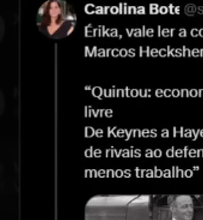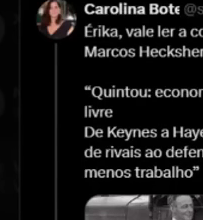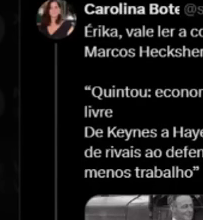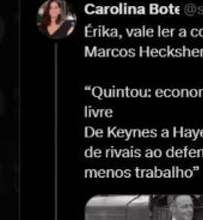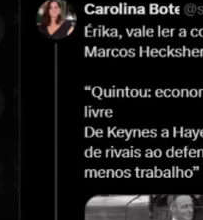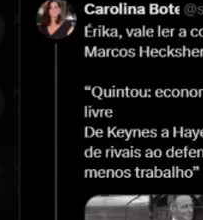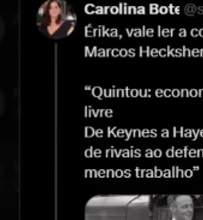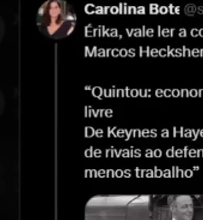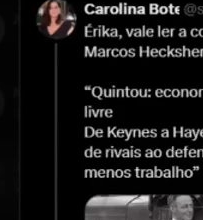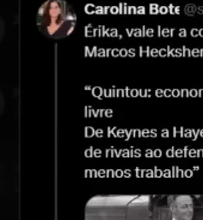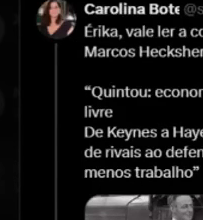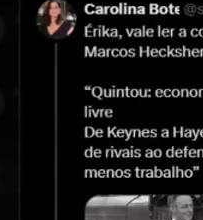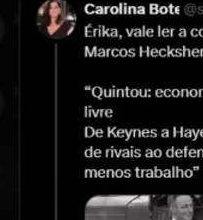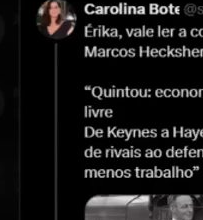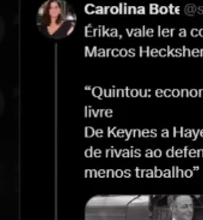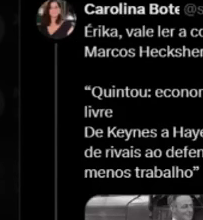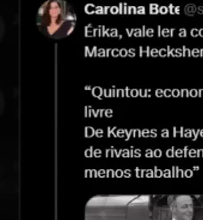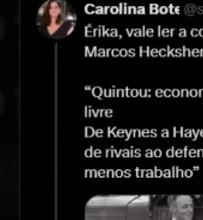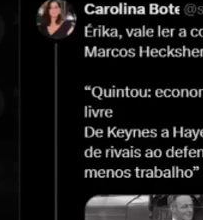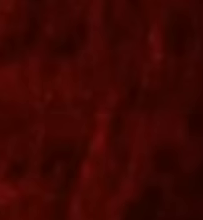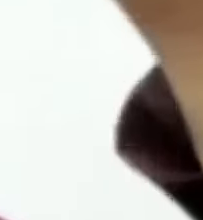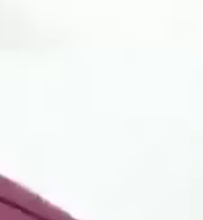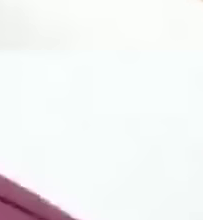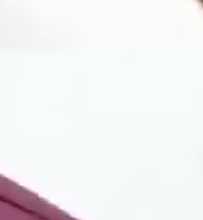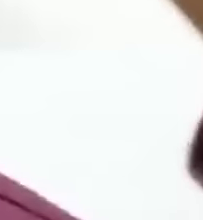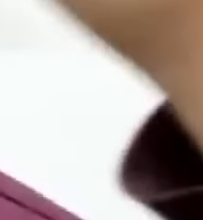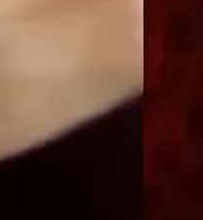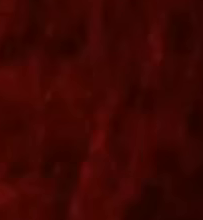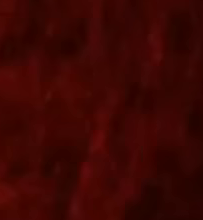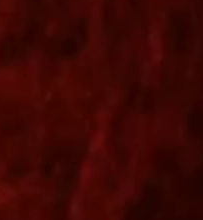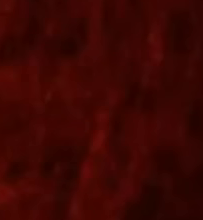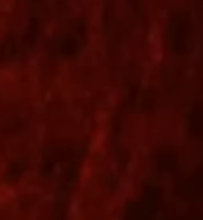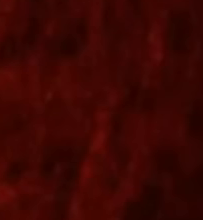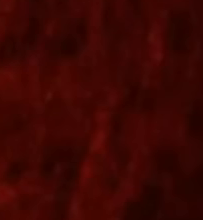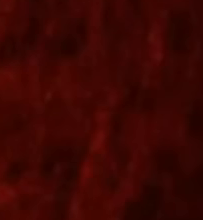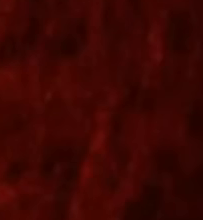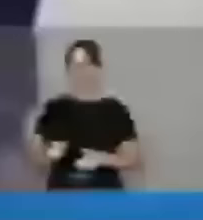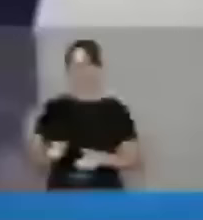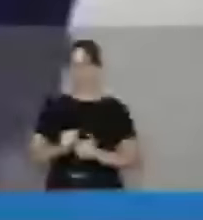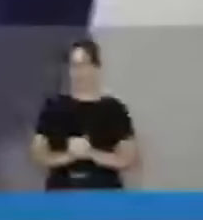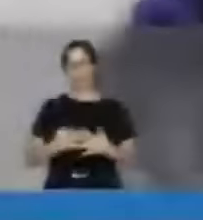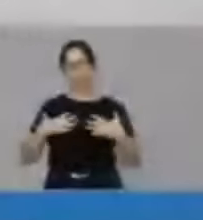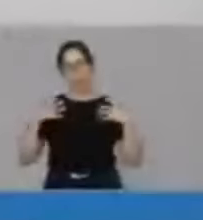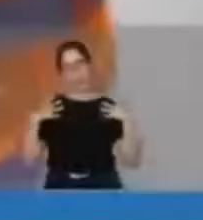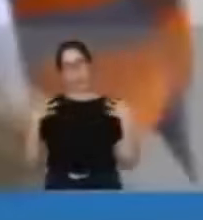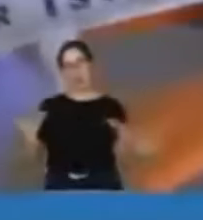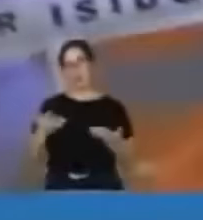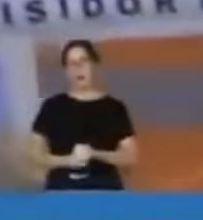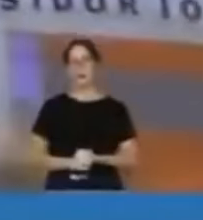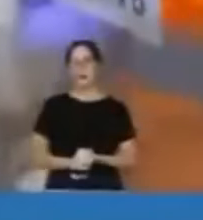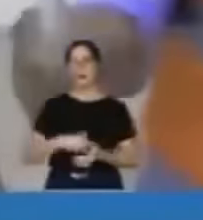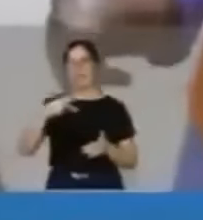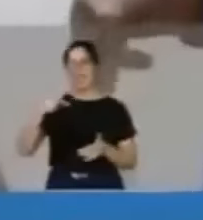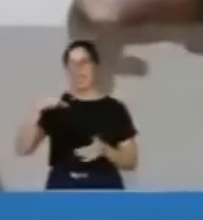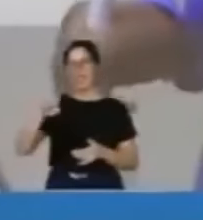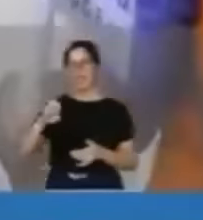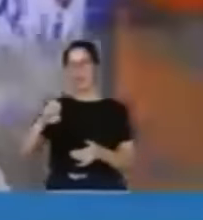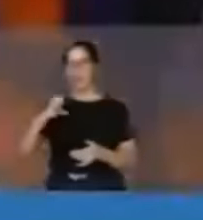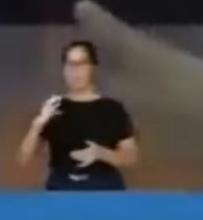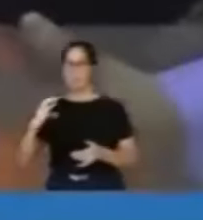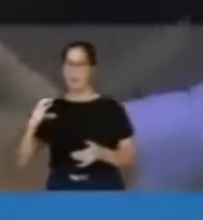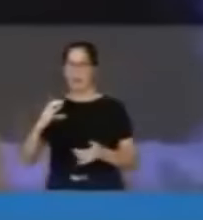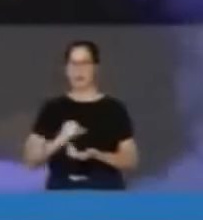tirou, tá? O resto só tirou. Vamos seguir aqui, ó. Autora, né, desta PEC que está